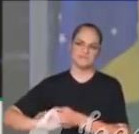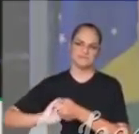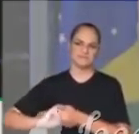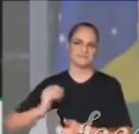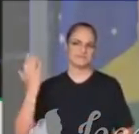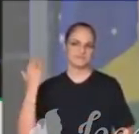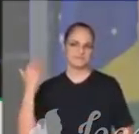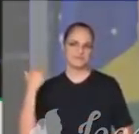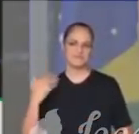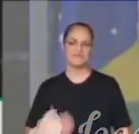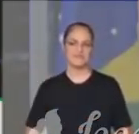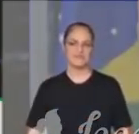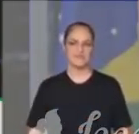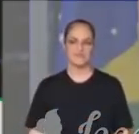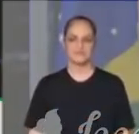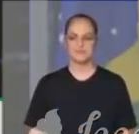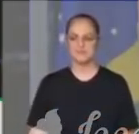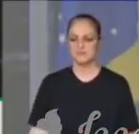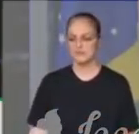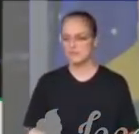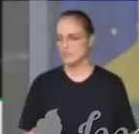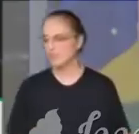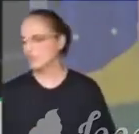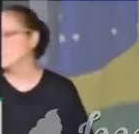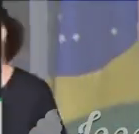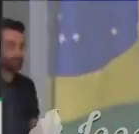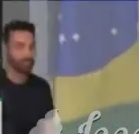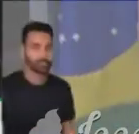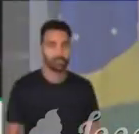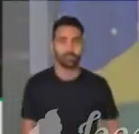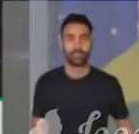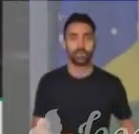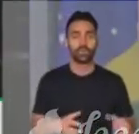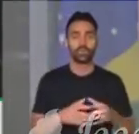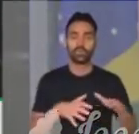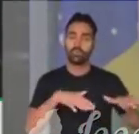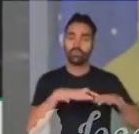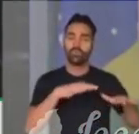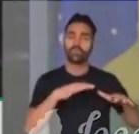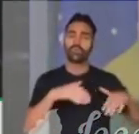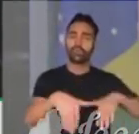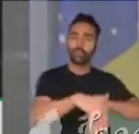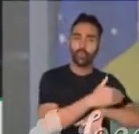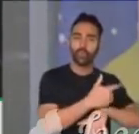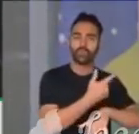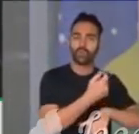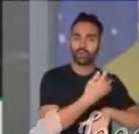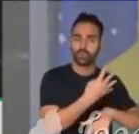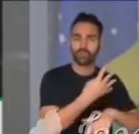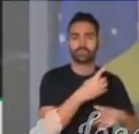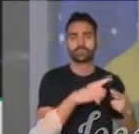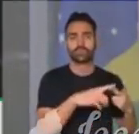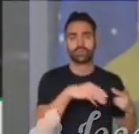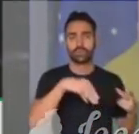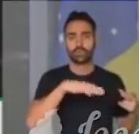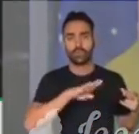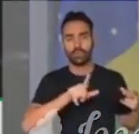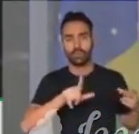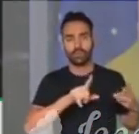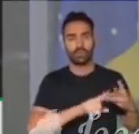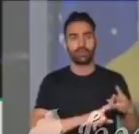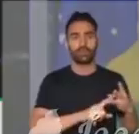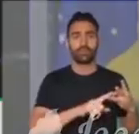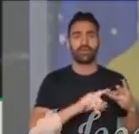primeiros movimentos de rua, lá em 2014. Houve outros que se formaram, MBL, Avança Brasil, o